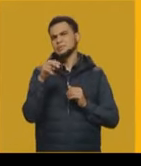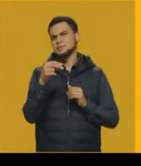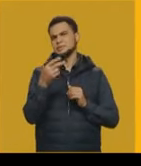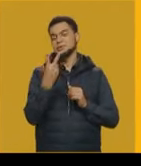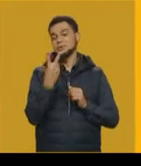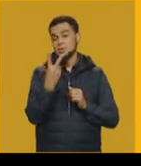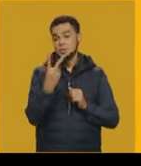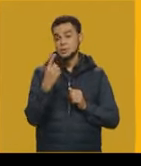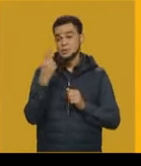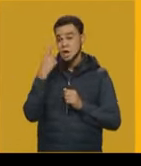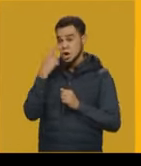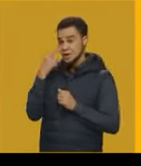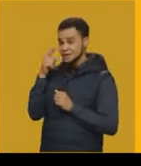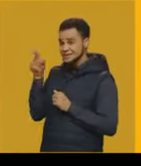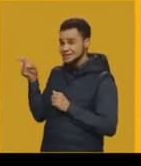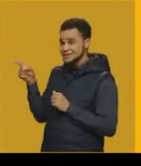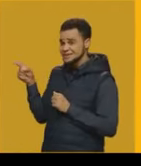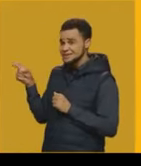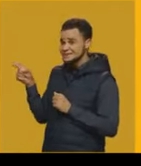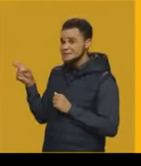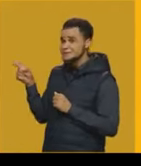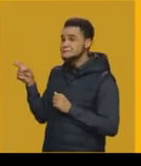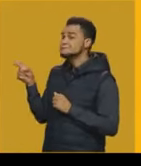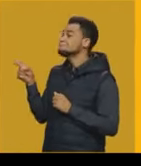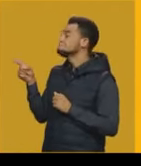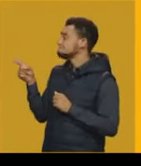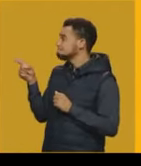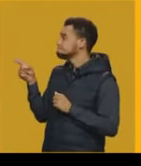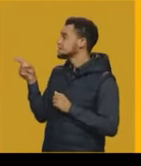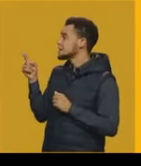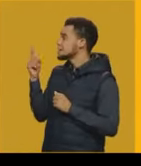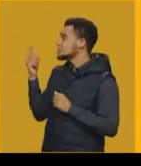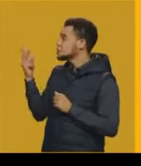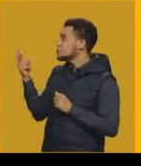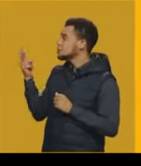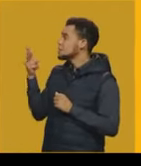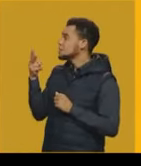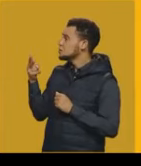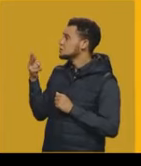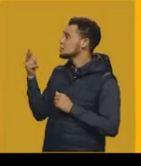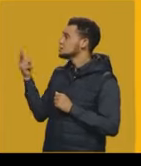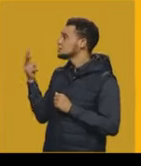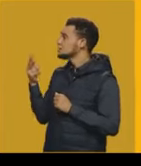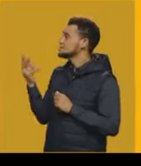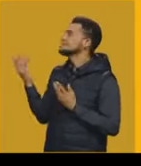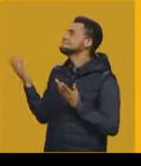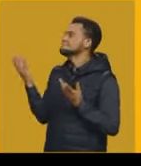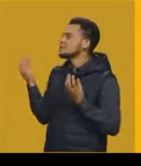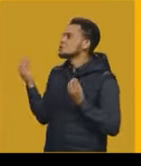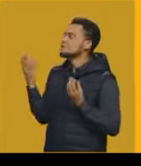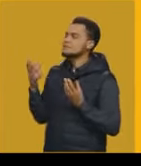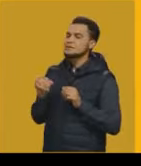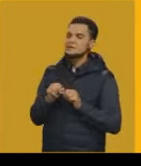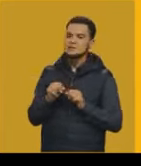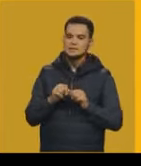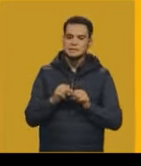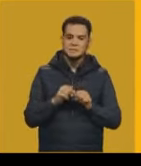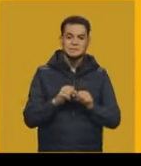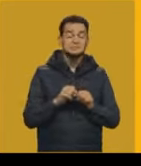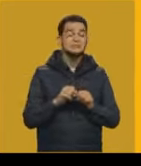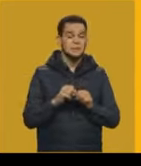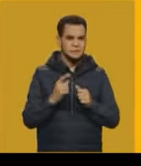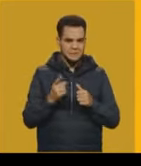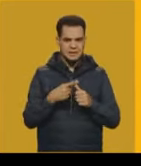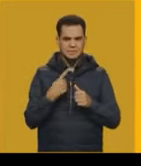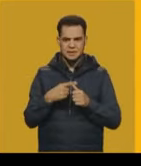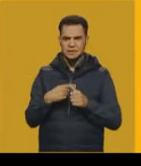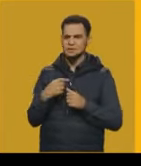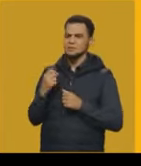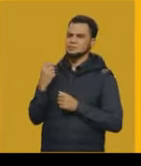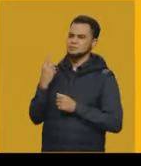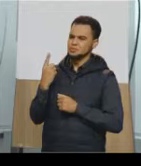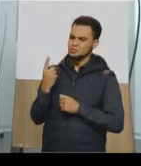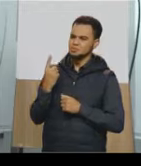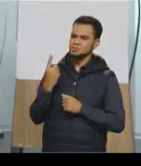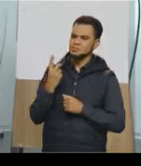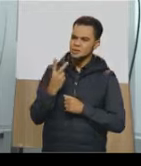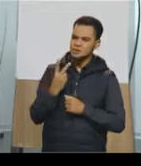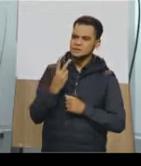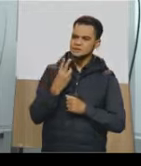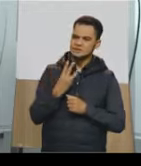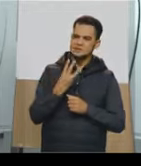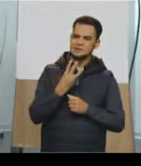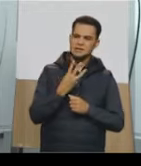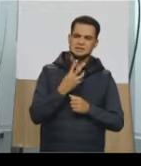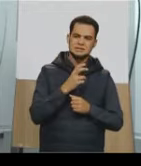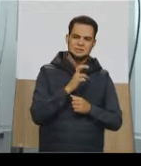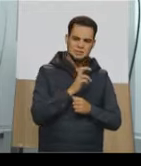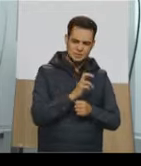triplas, o que eu vou precisar fazer é os mesmos passos. Então, primeiro, faço a contagem da esquerda para a direita, do